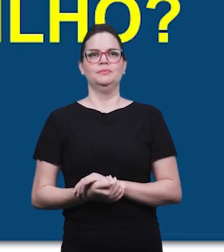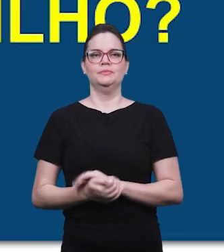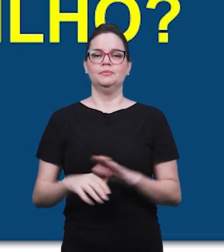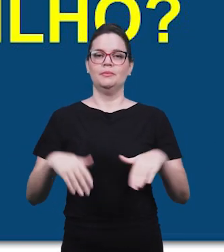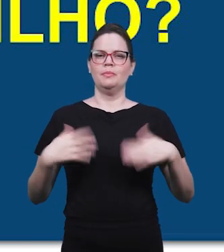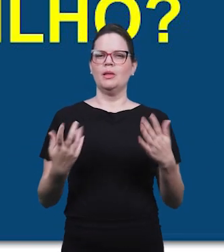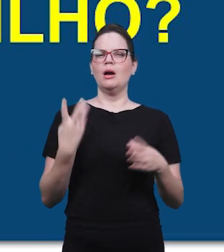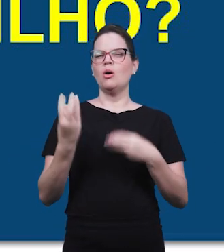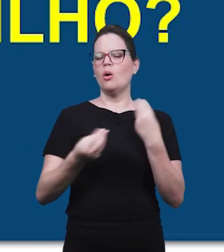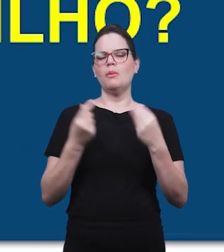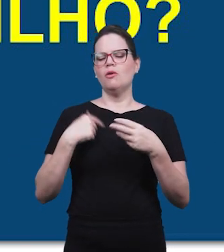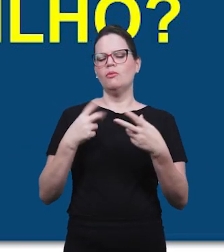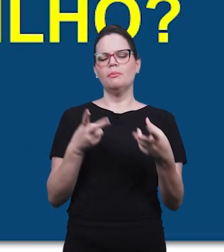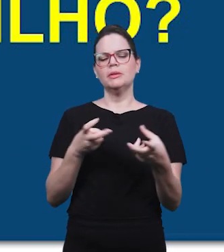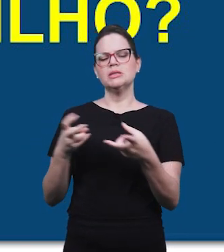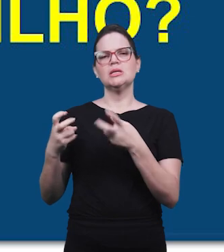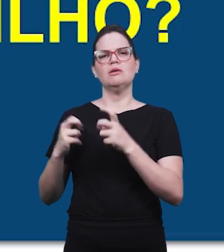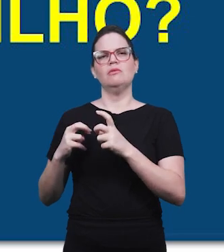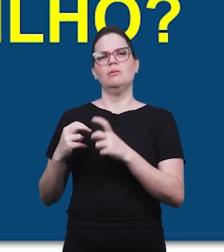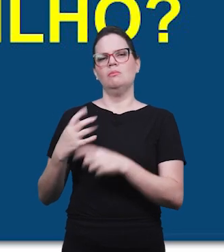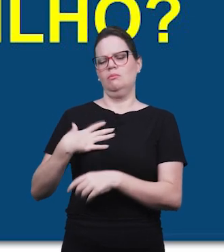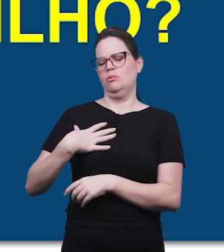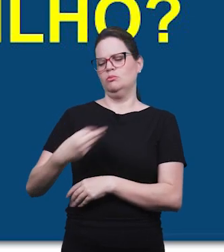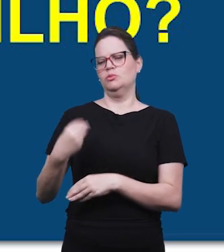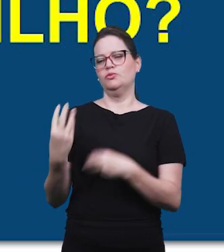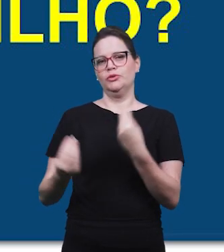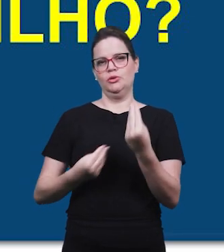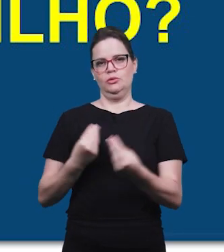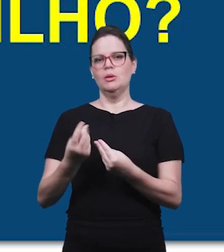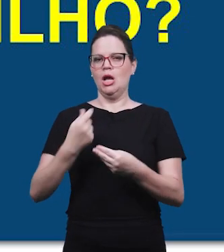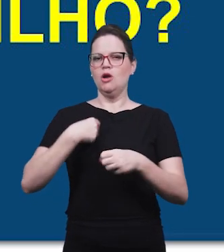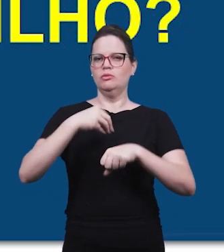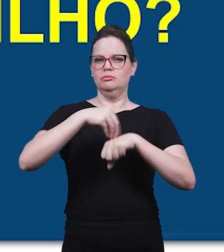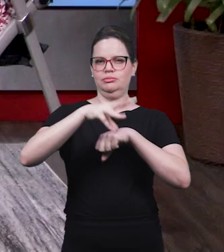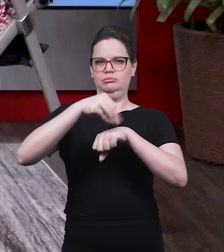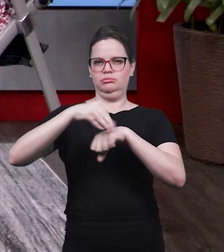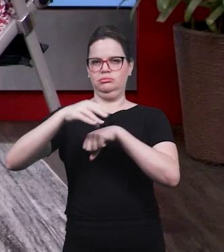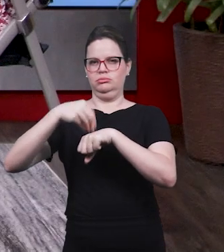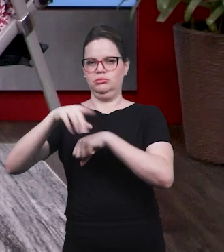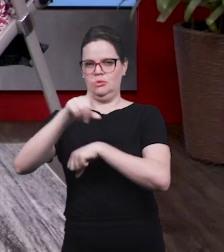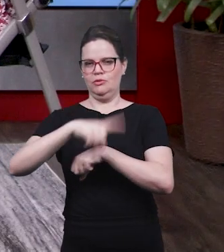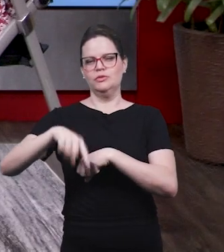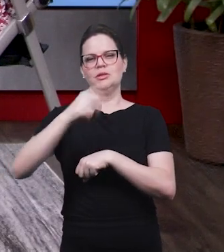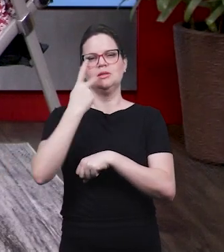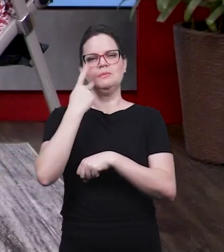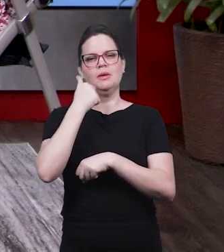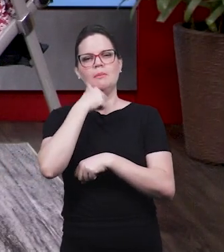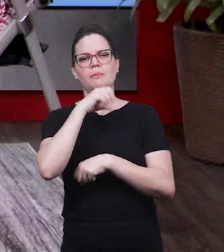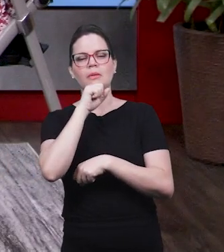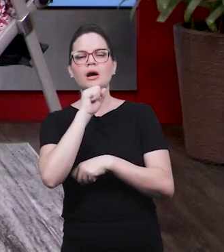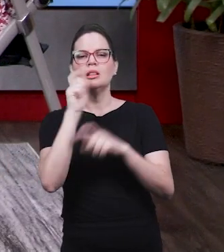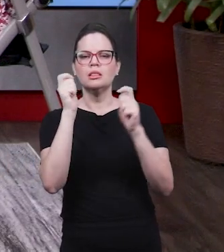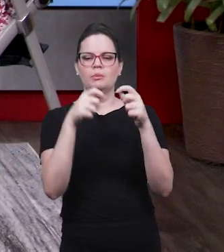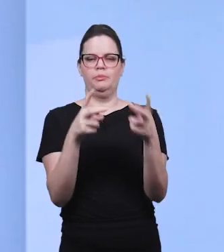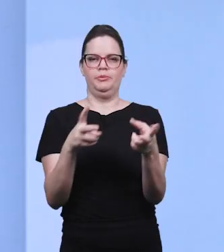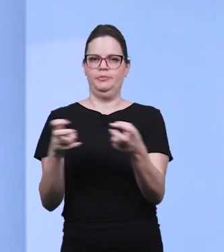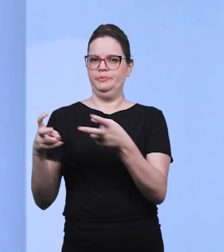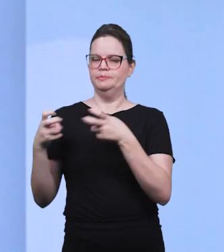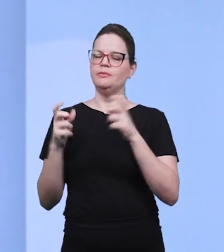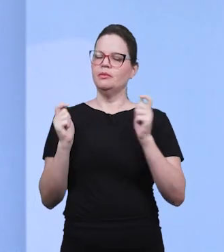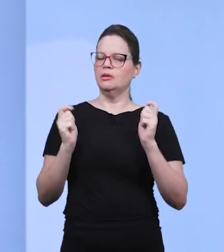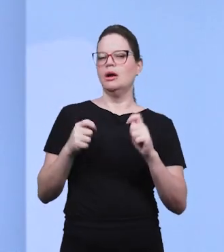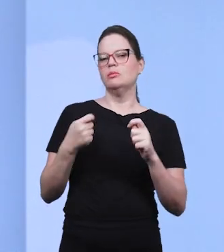desenvolvimento do meu filho, né? Então, eu vou falar de algumas dicas para que os pais consigam ir observando,